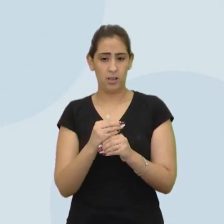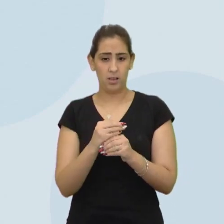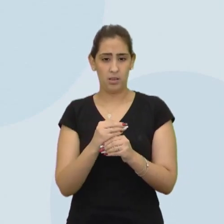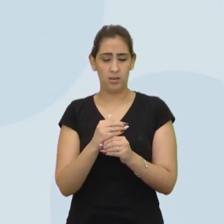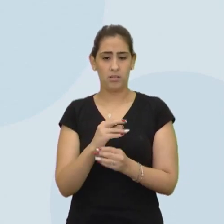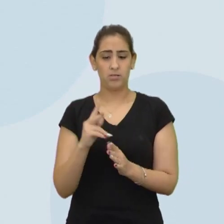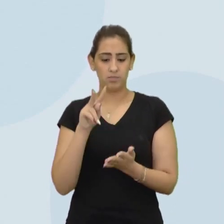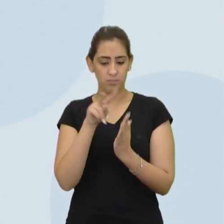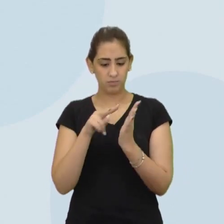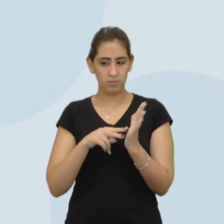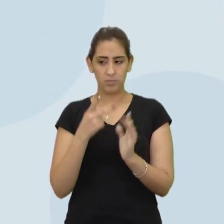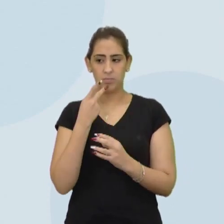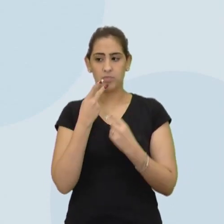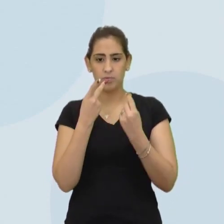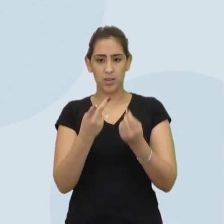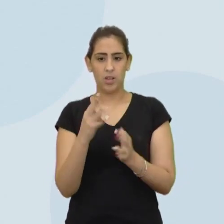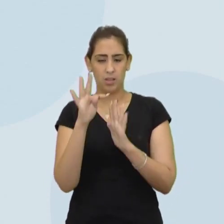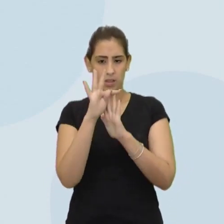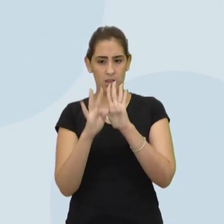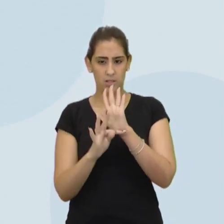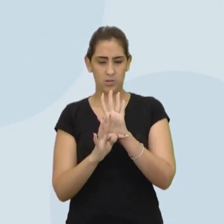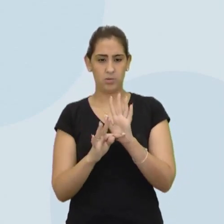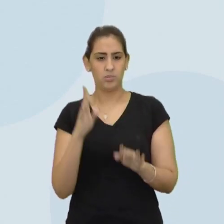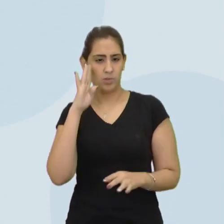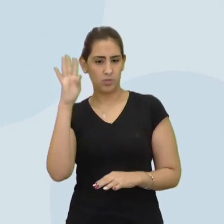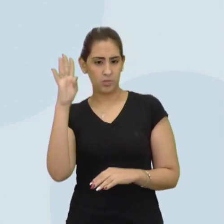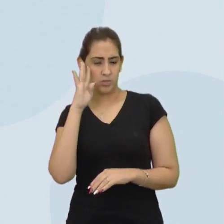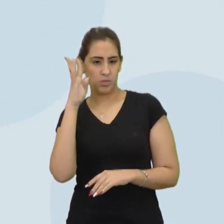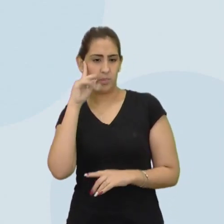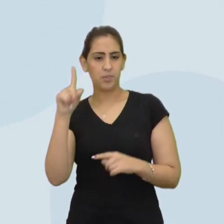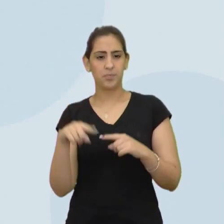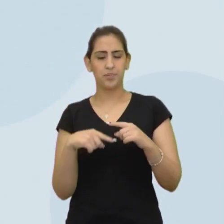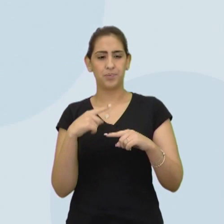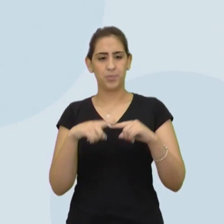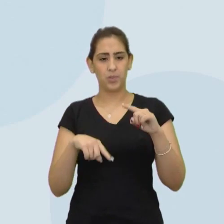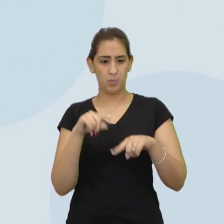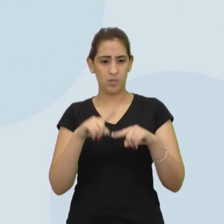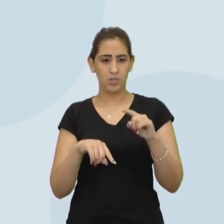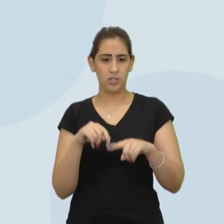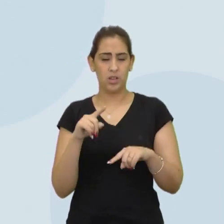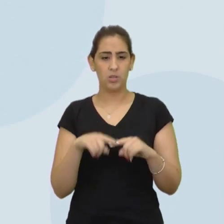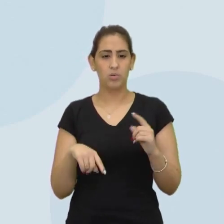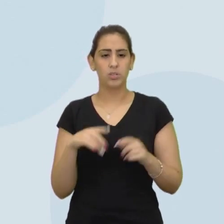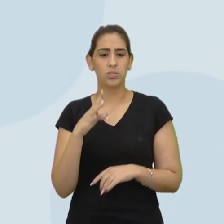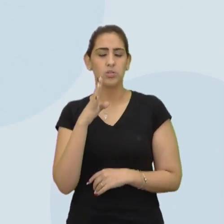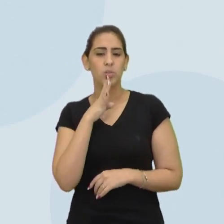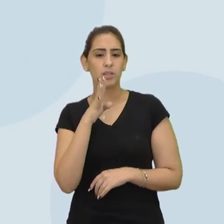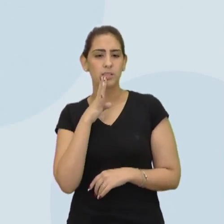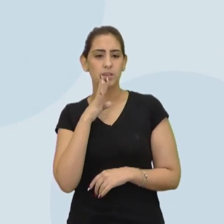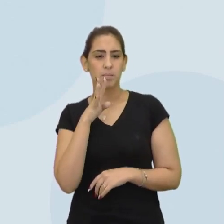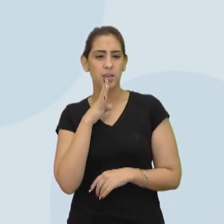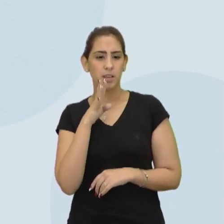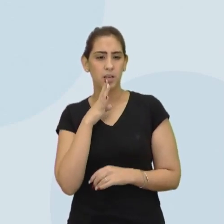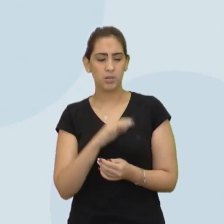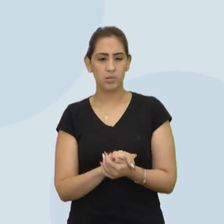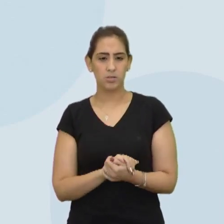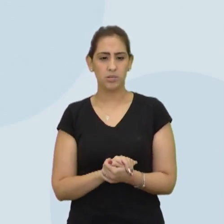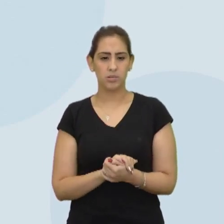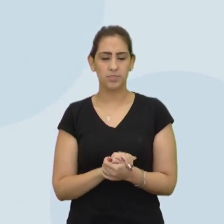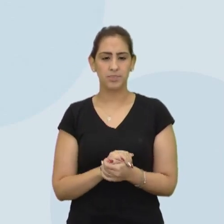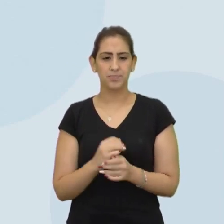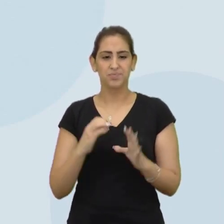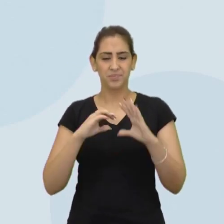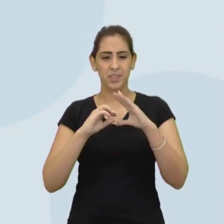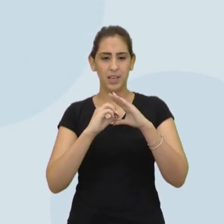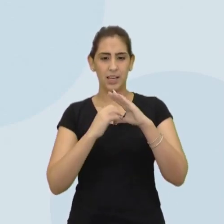interpretar textos filosóficos, os objetos de conhecimento, né, ligados a essa habilidade. Então, características